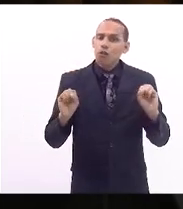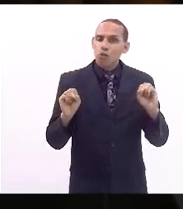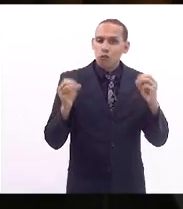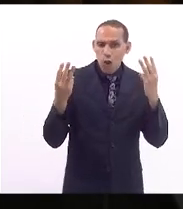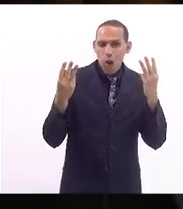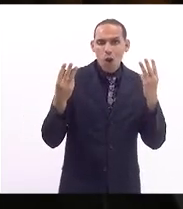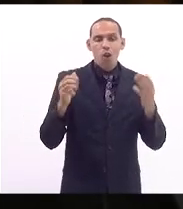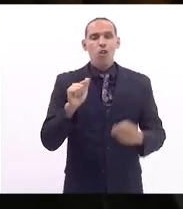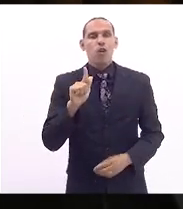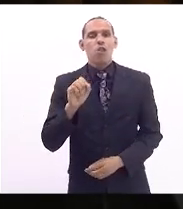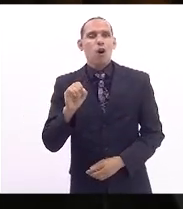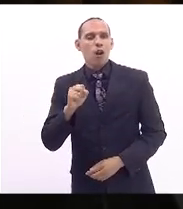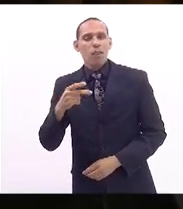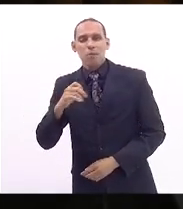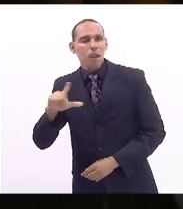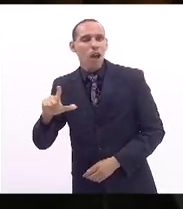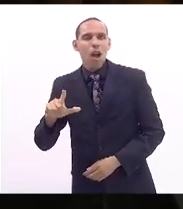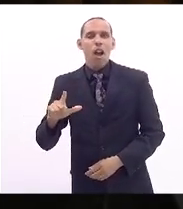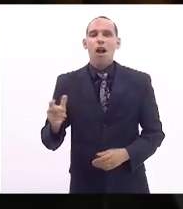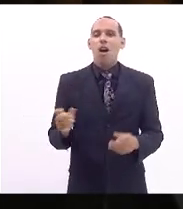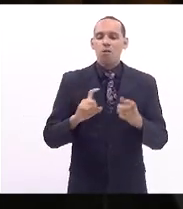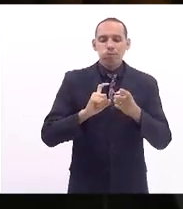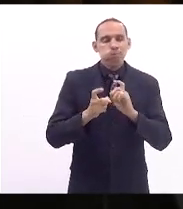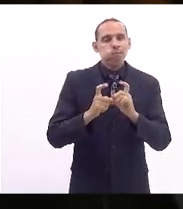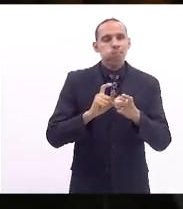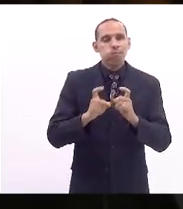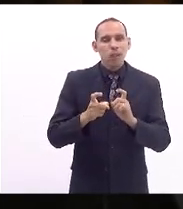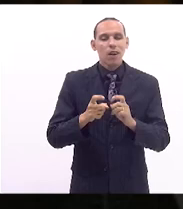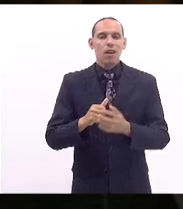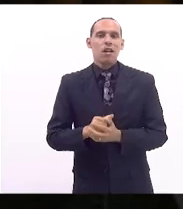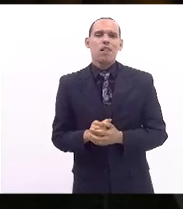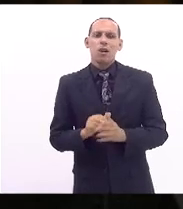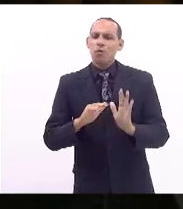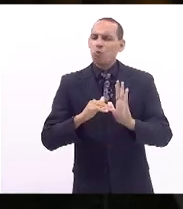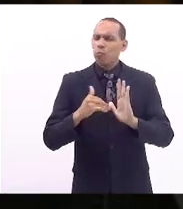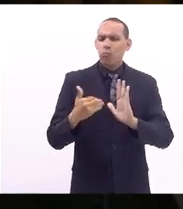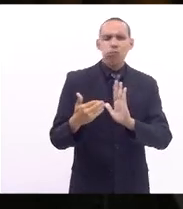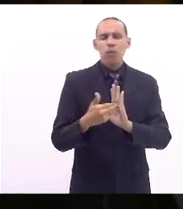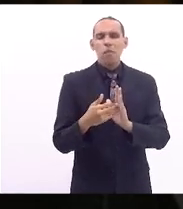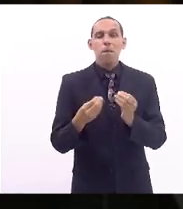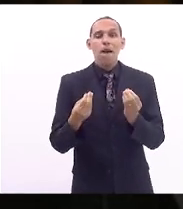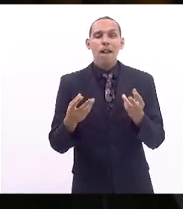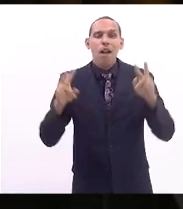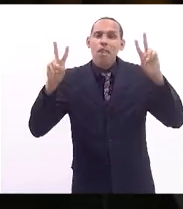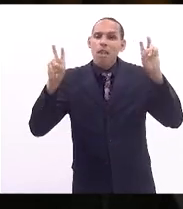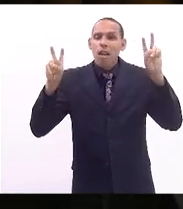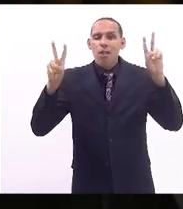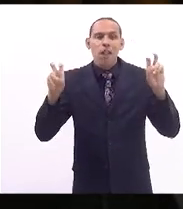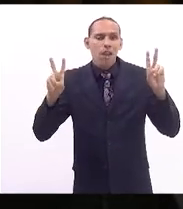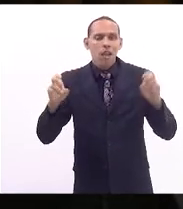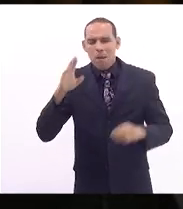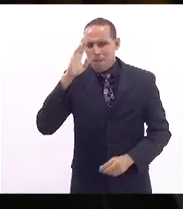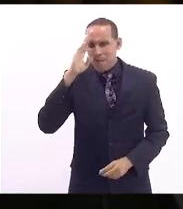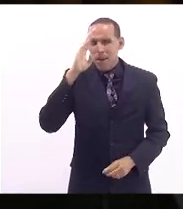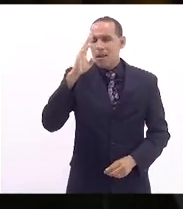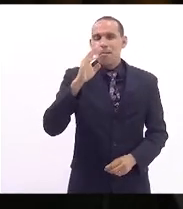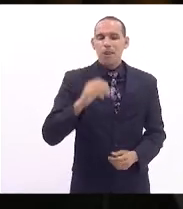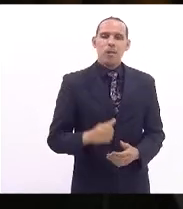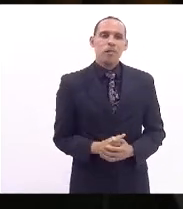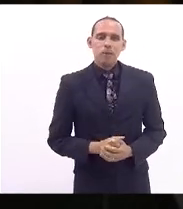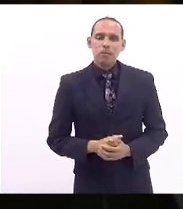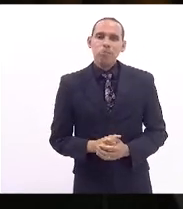shows gospel cultos tudo trazendo os nossos temas mais primordiais